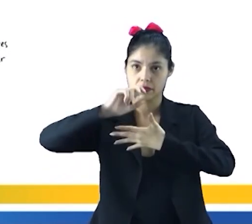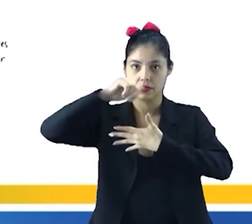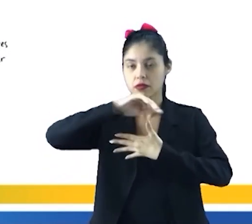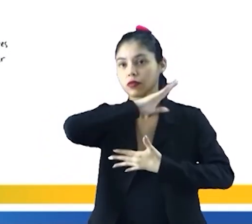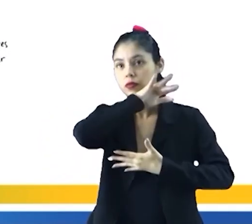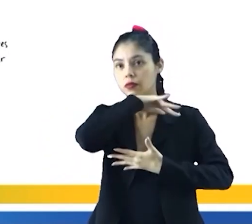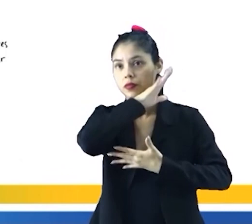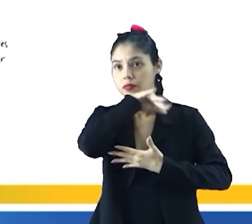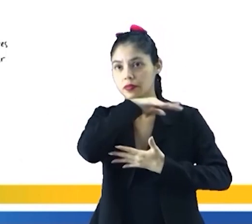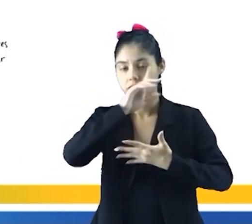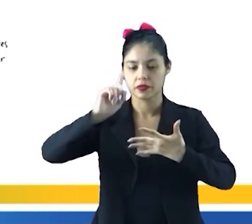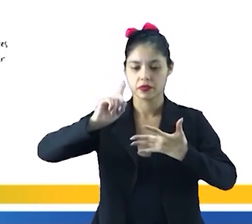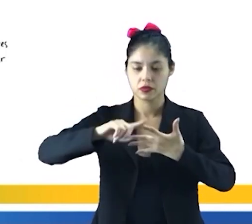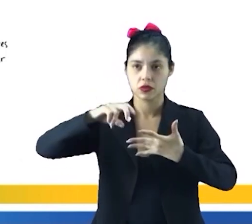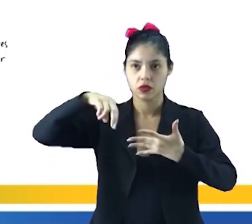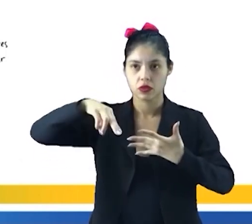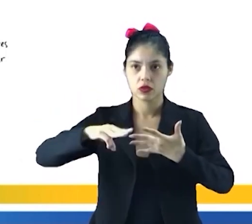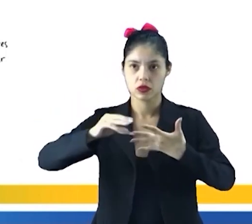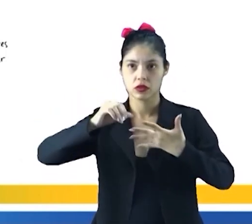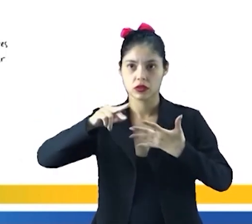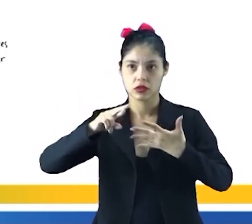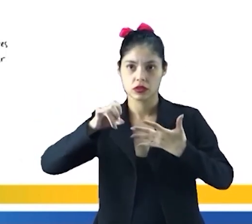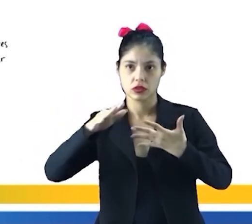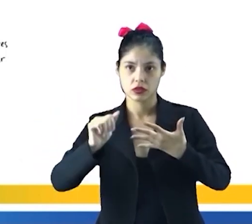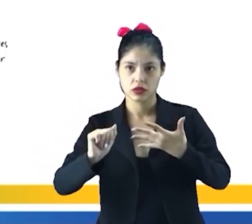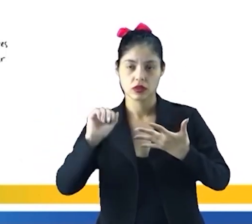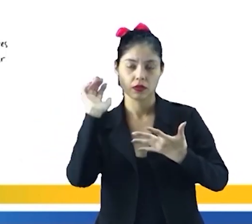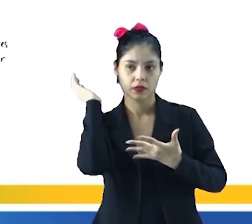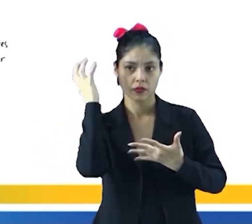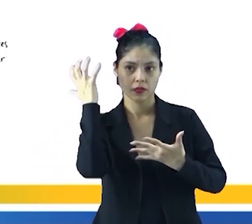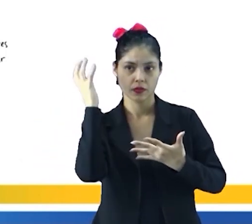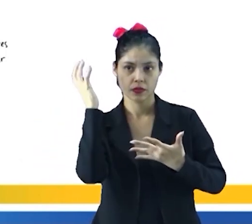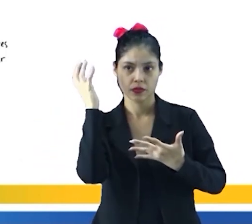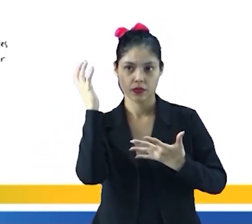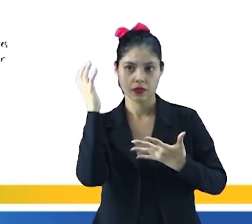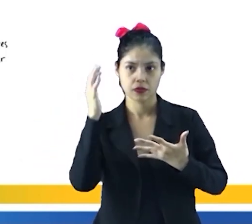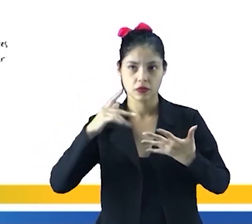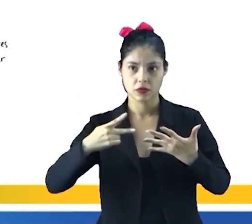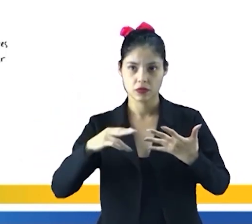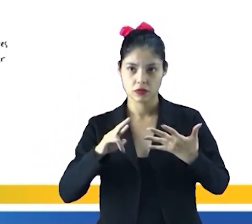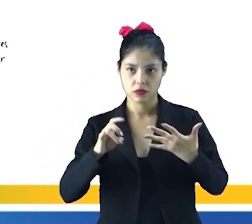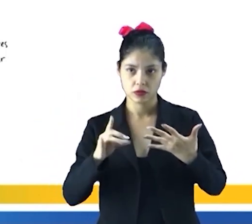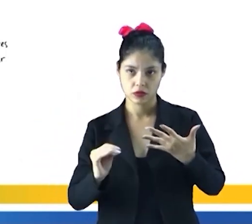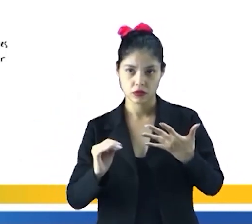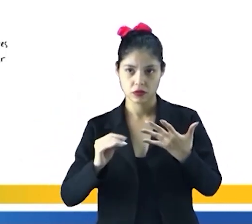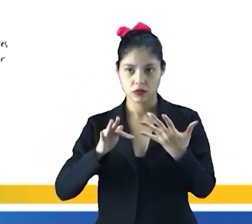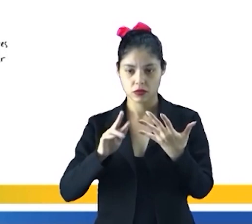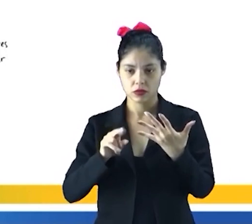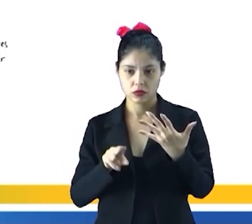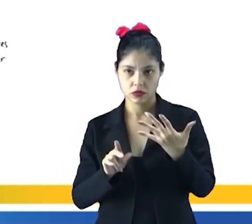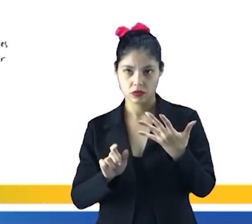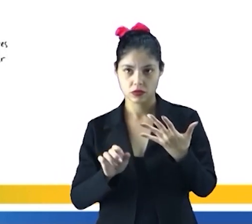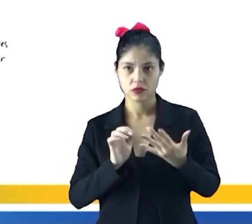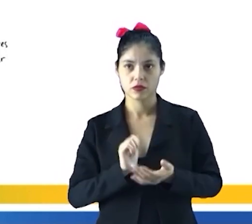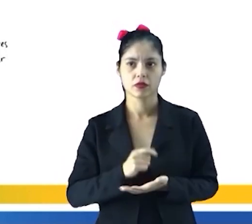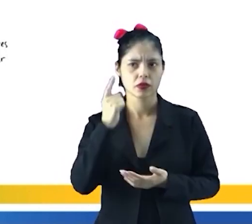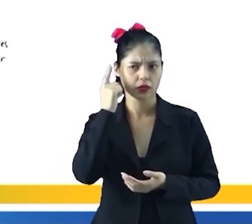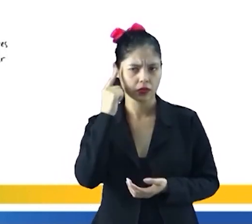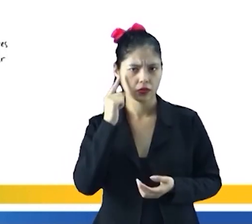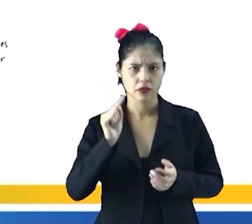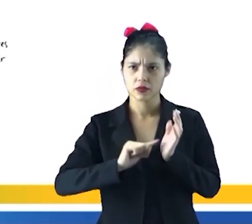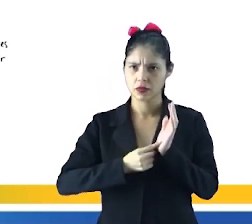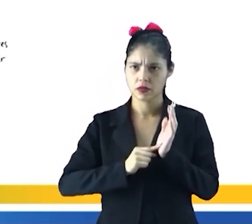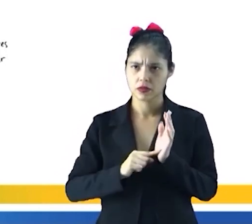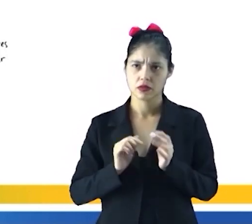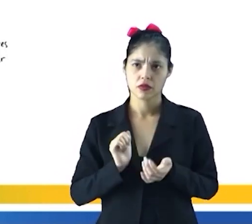o Animalia, que são os animais, as plantas, os fungos, os protistas e os moneras. Pensando que do